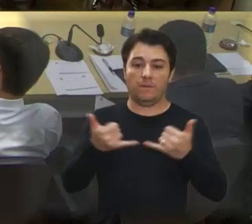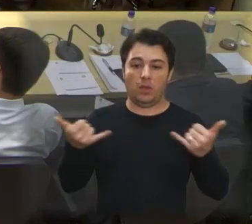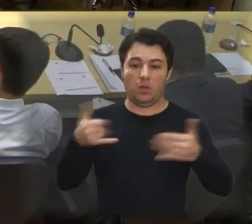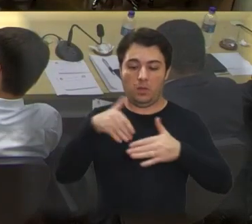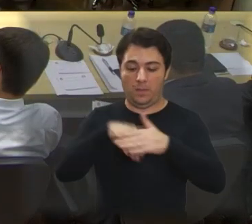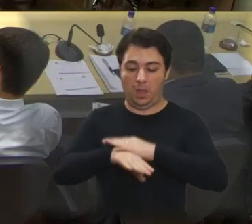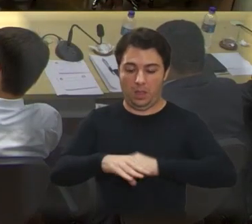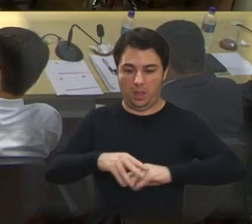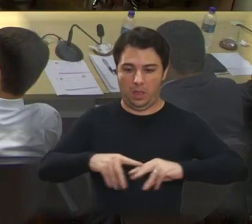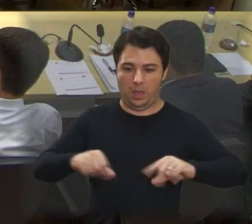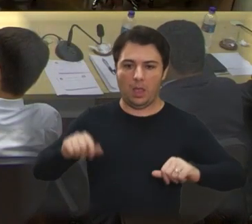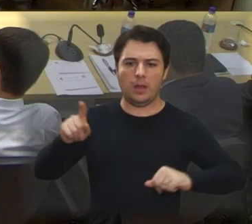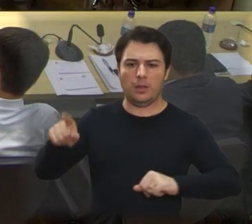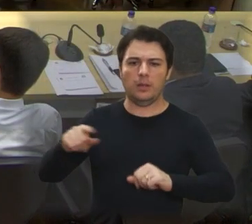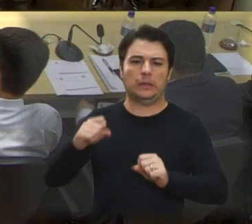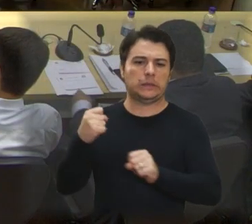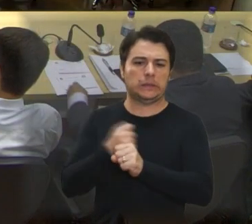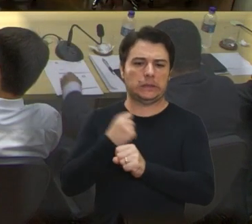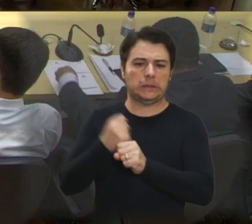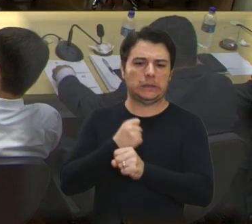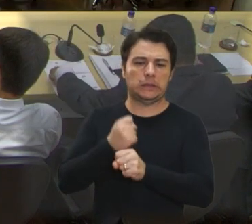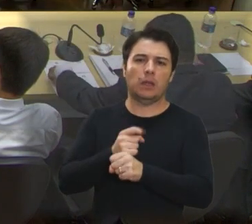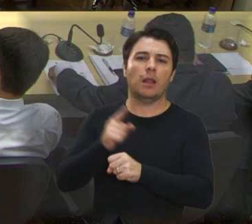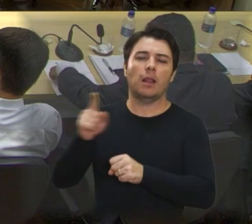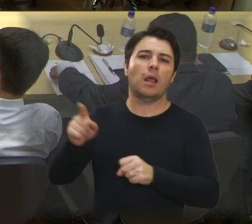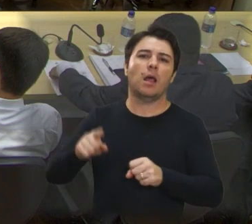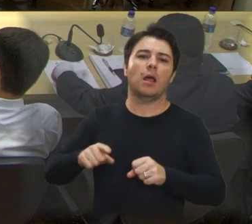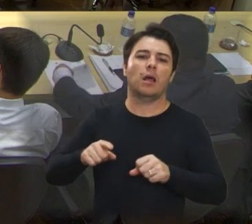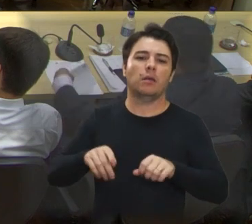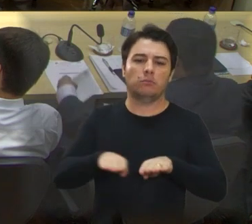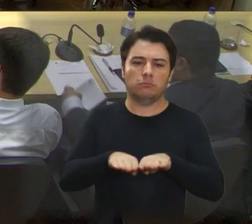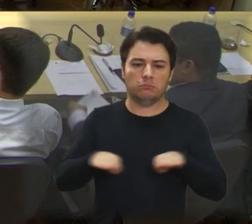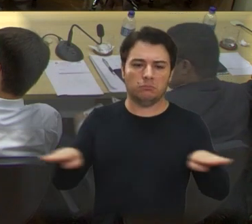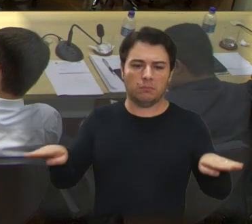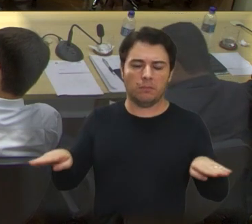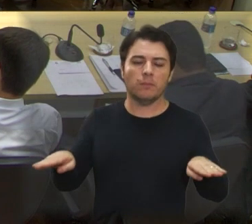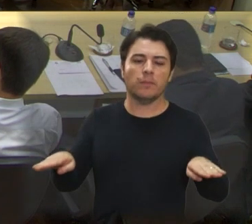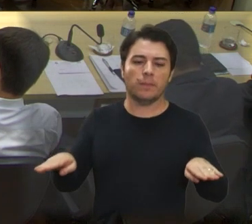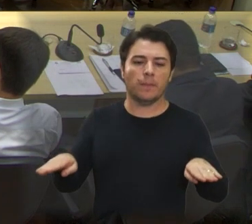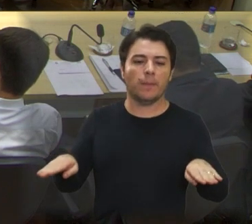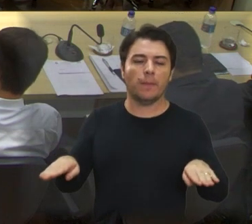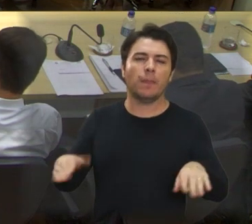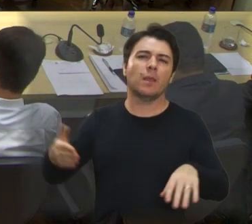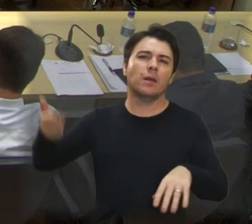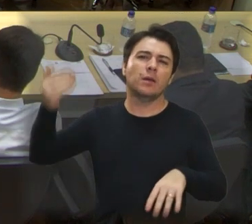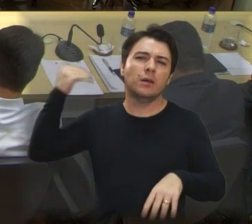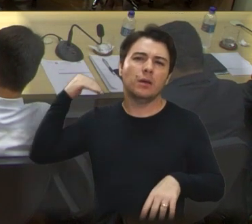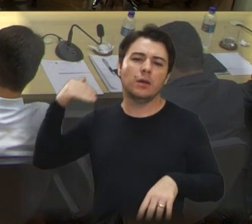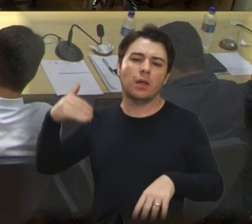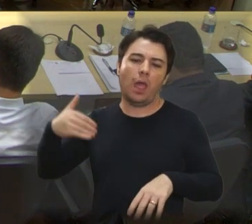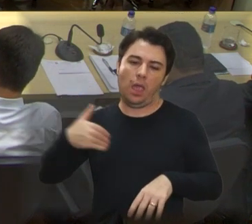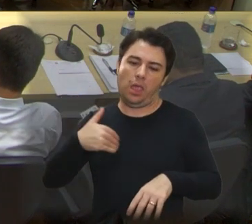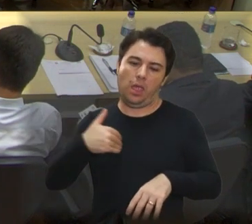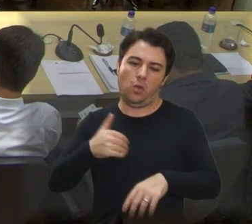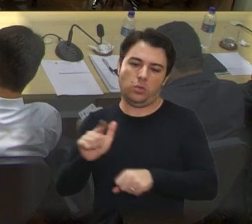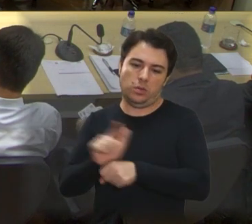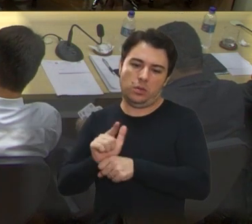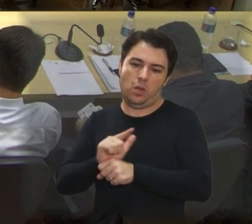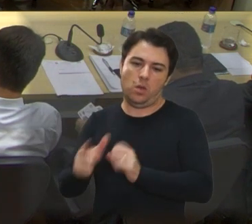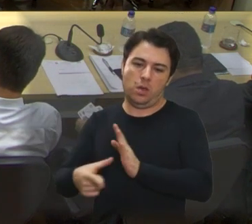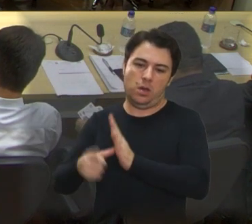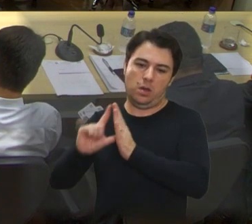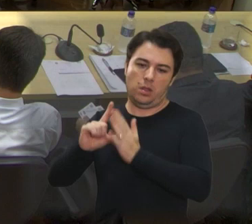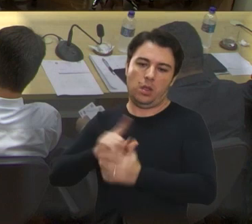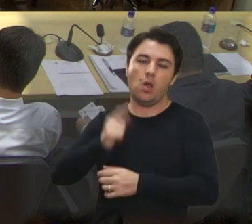feita uma obra né grande na época daquele calçadão e teve realmente aí um pé antes da minha gestão tá